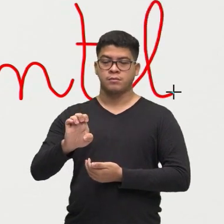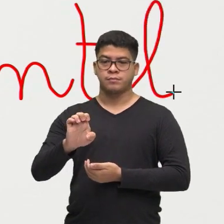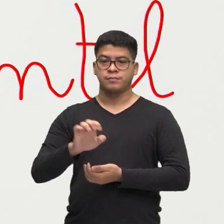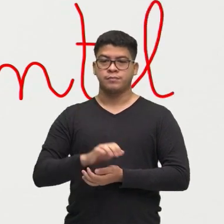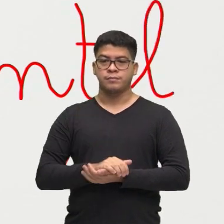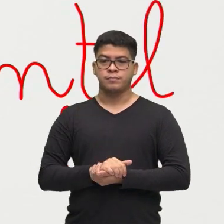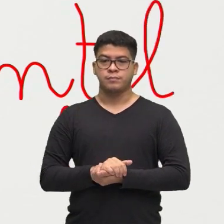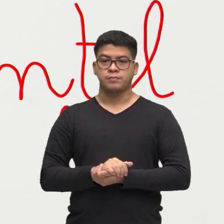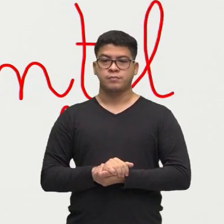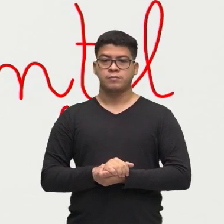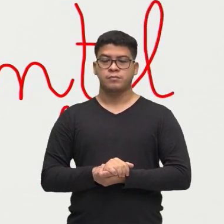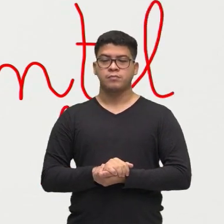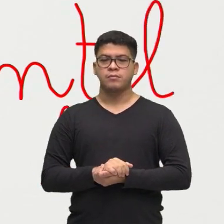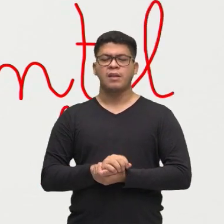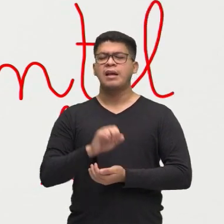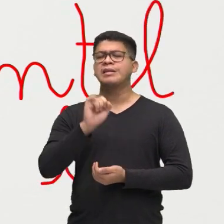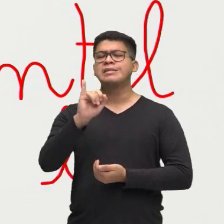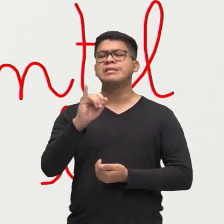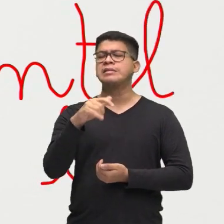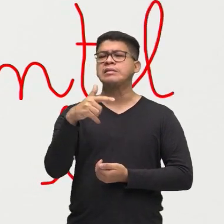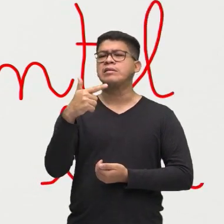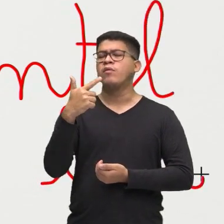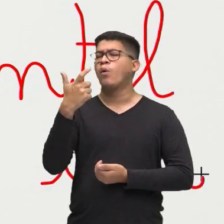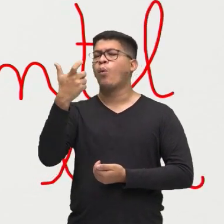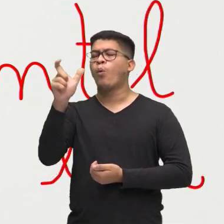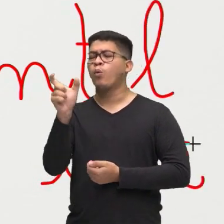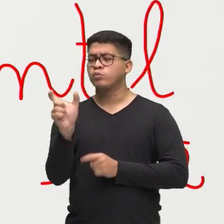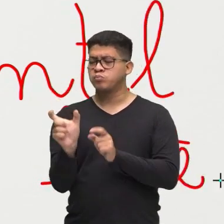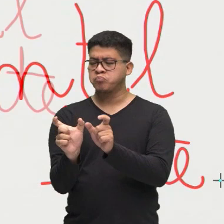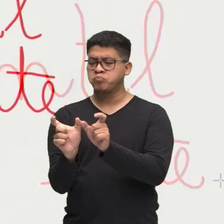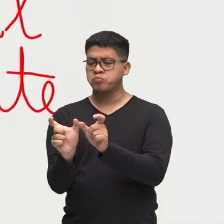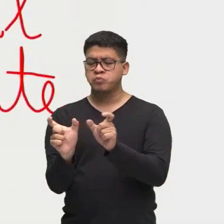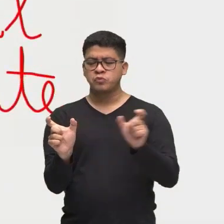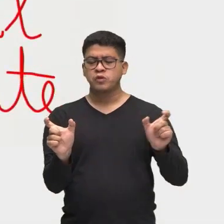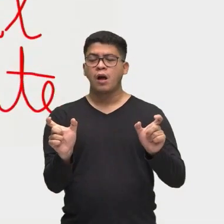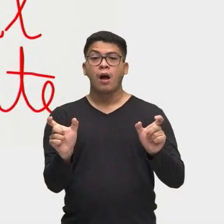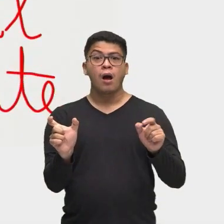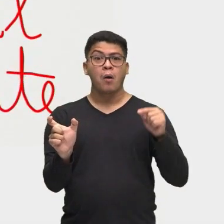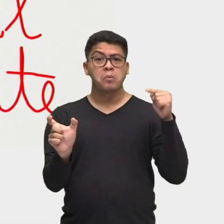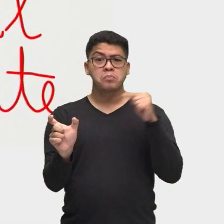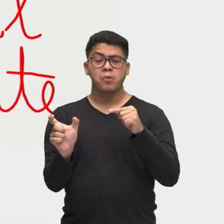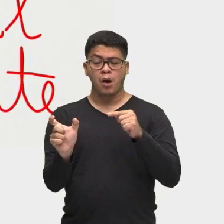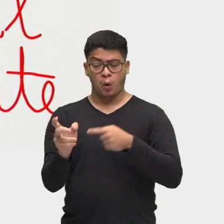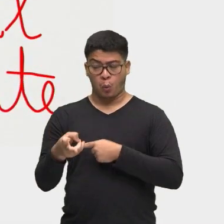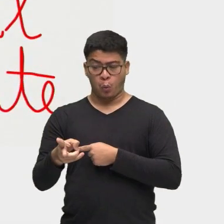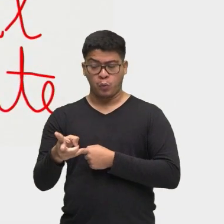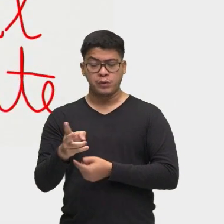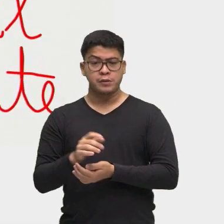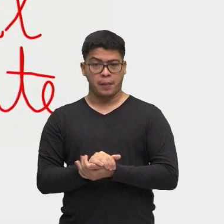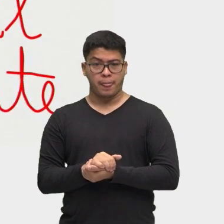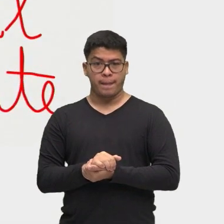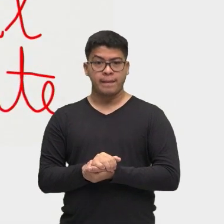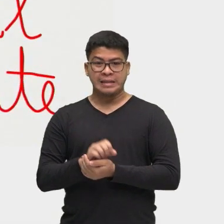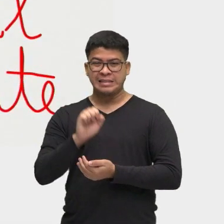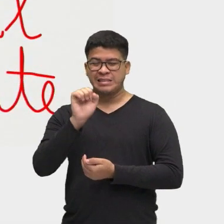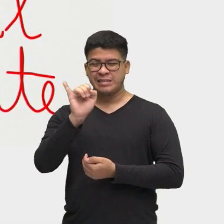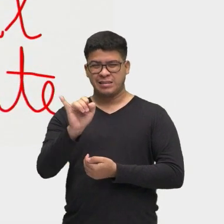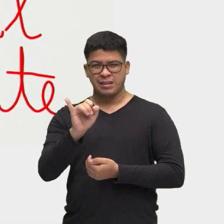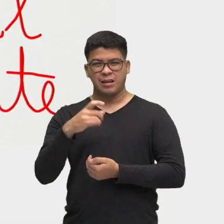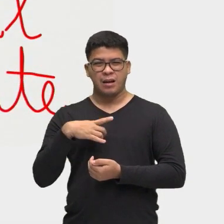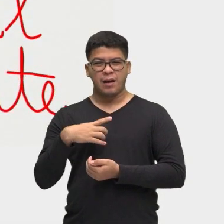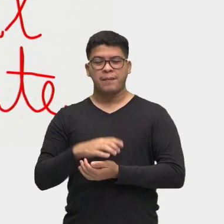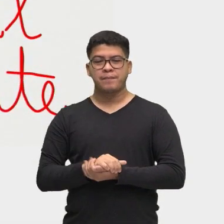Teacher, e se fosse um outro sujeito? A mesma ideia, tá, people? Se fosse he,